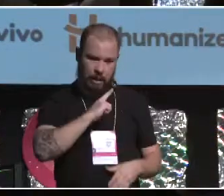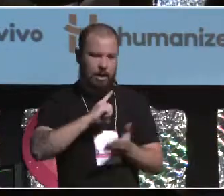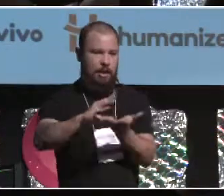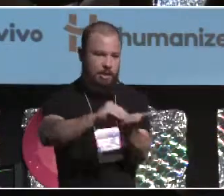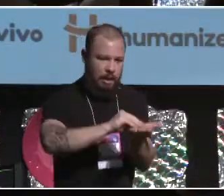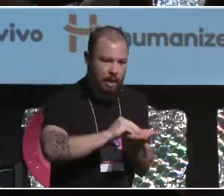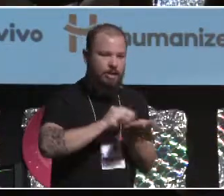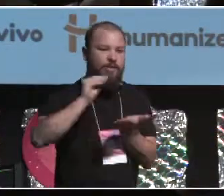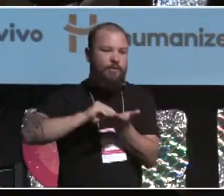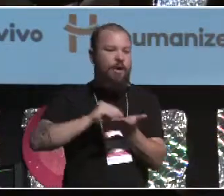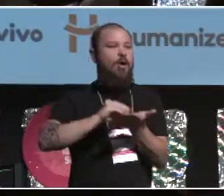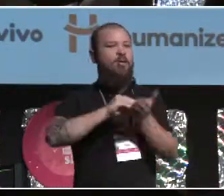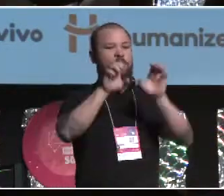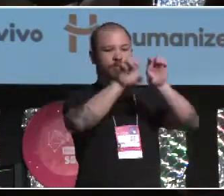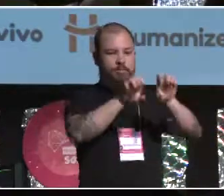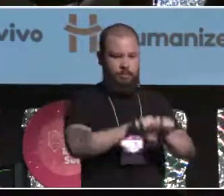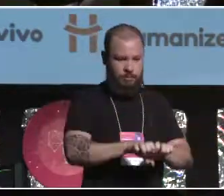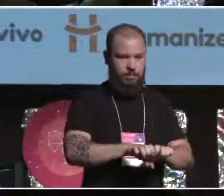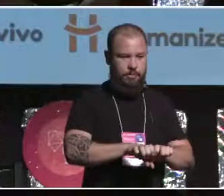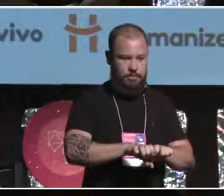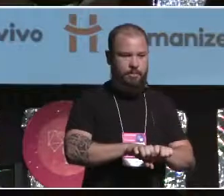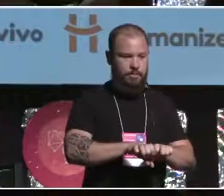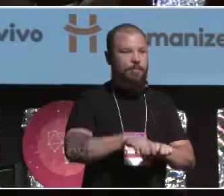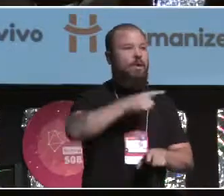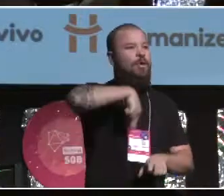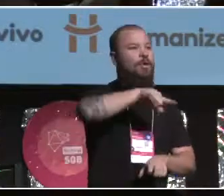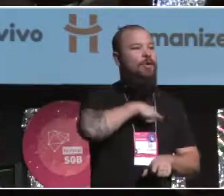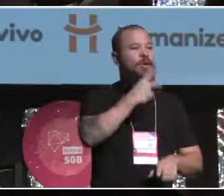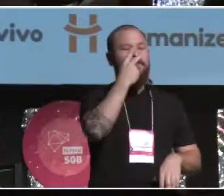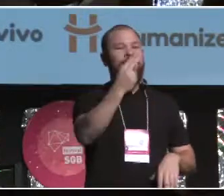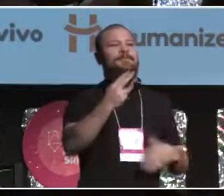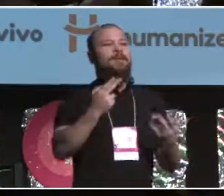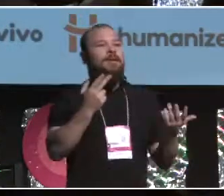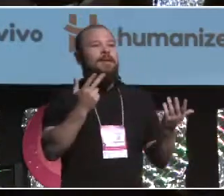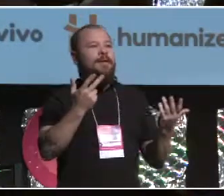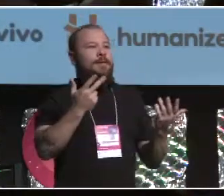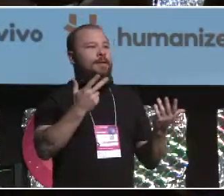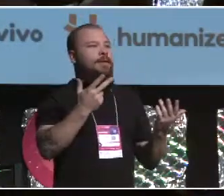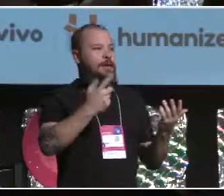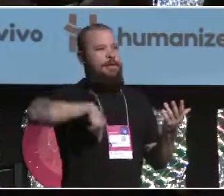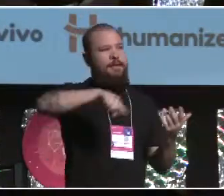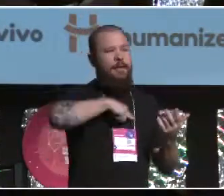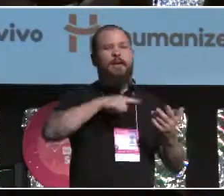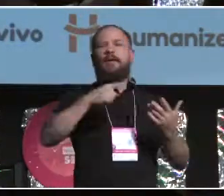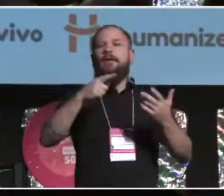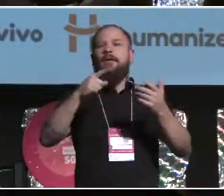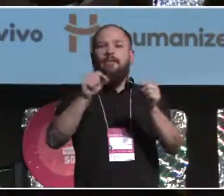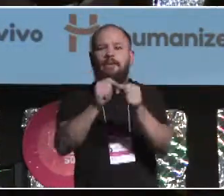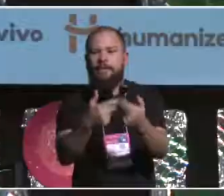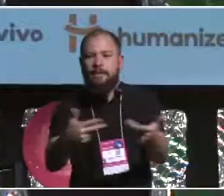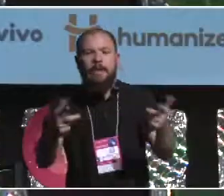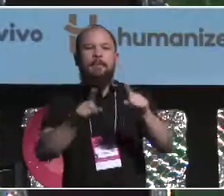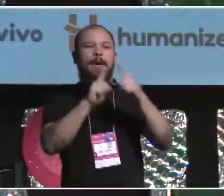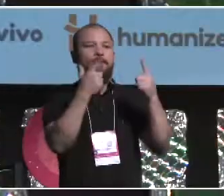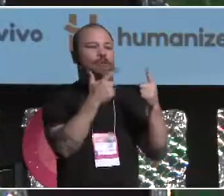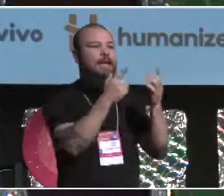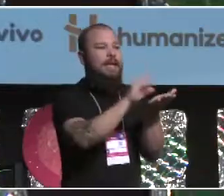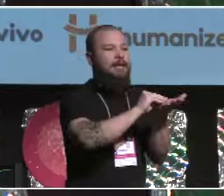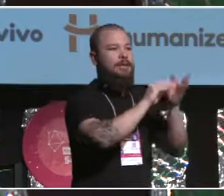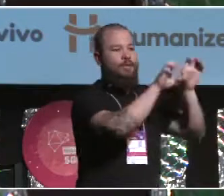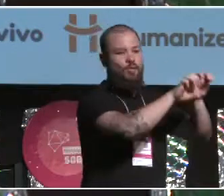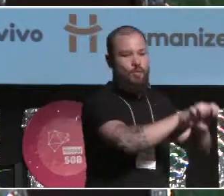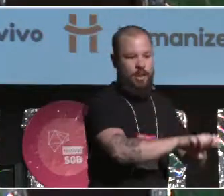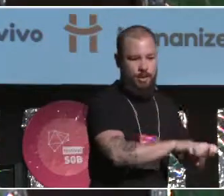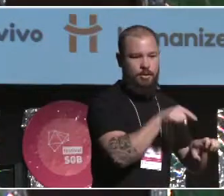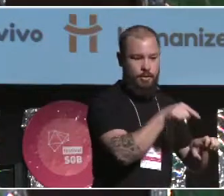não estruturados. Todos nós aqui deixamos nossas pegadas aonde nós passamos. Isso são dados não estruturados. E existem,